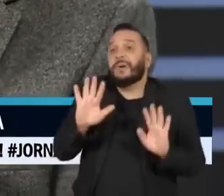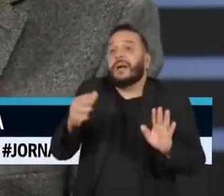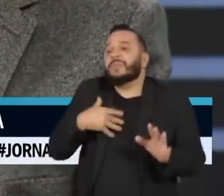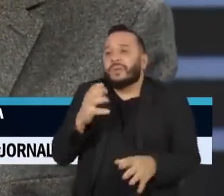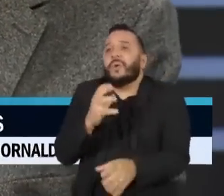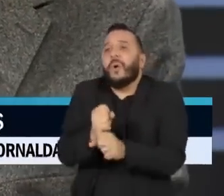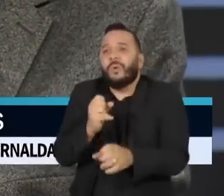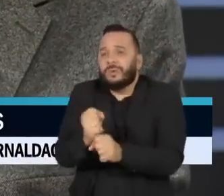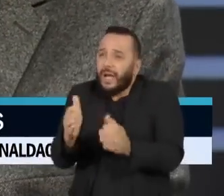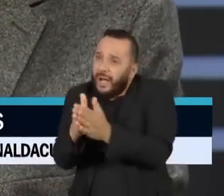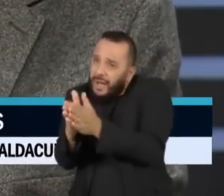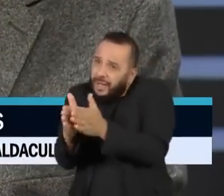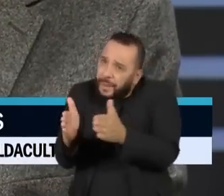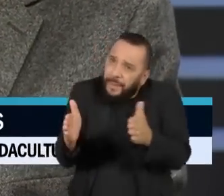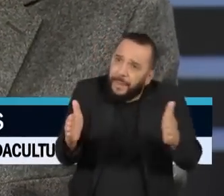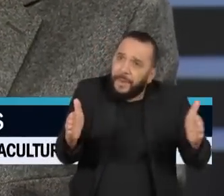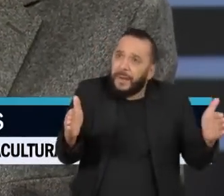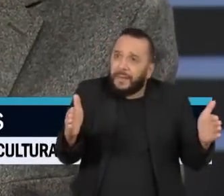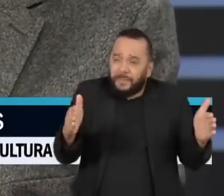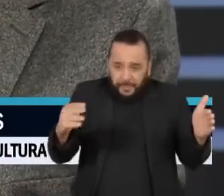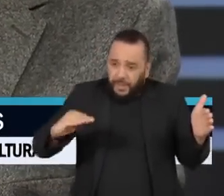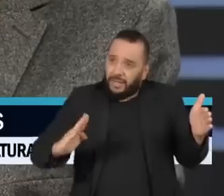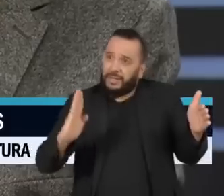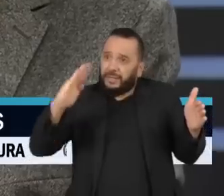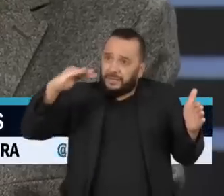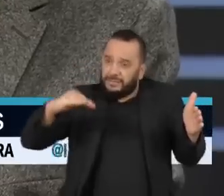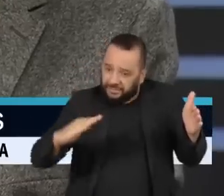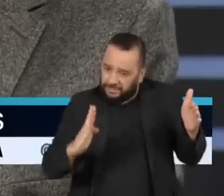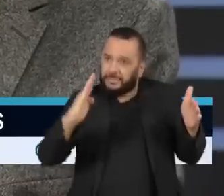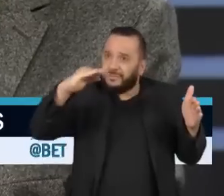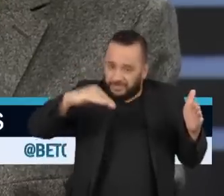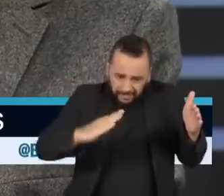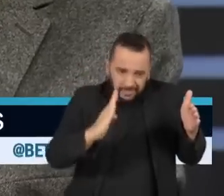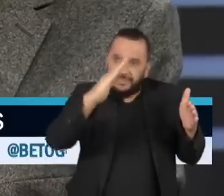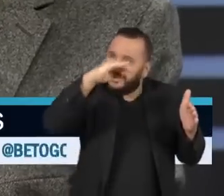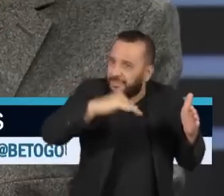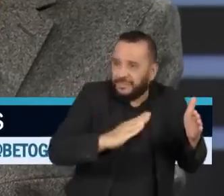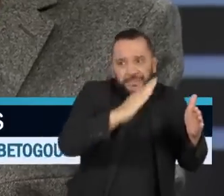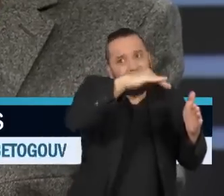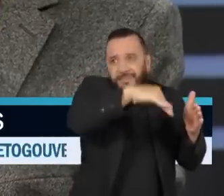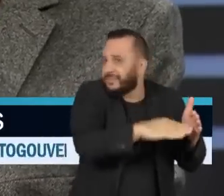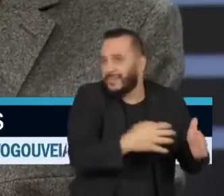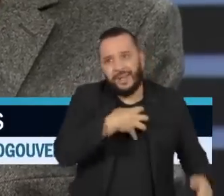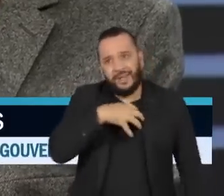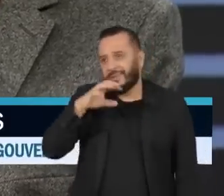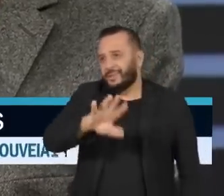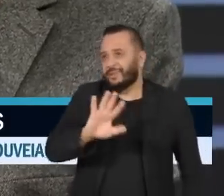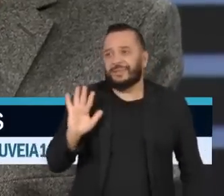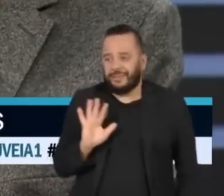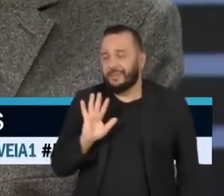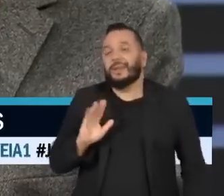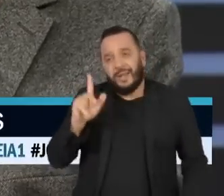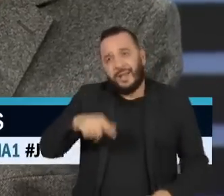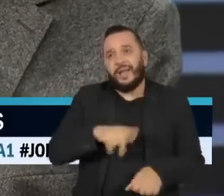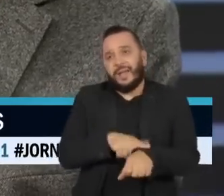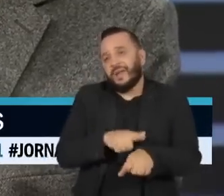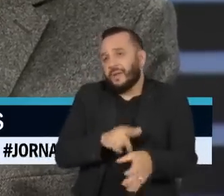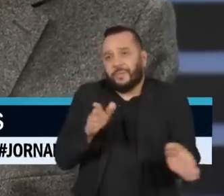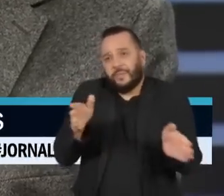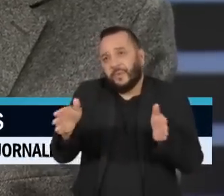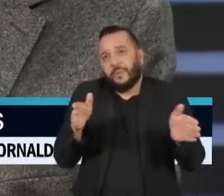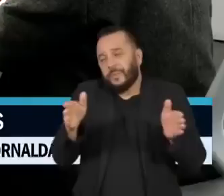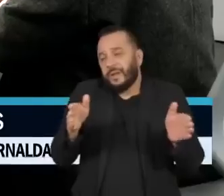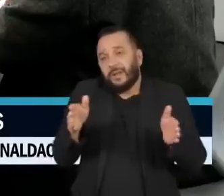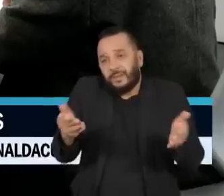então eu tendo achar que é o momento de estabelecimento mas que as coisas tem que ficar